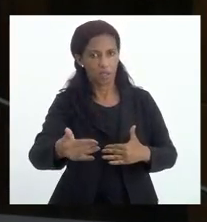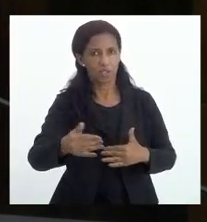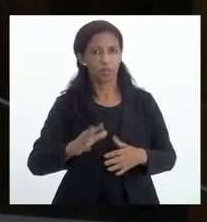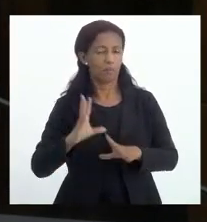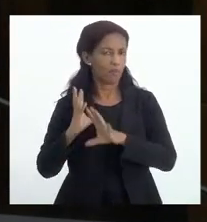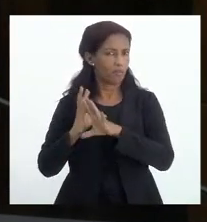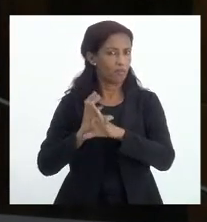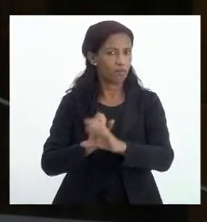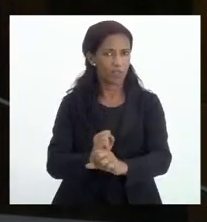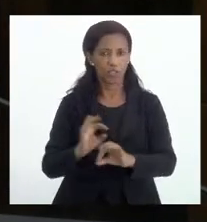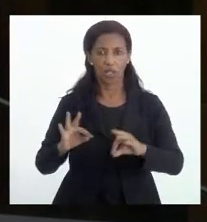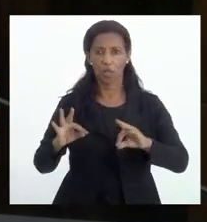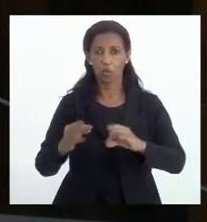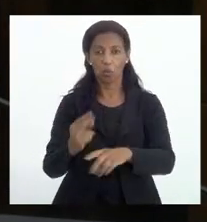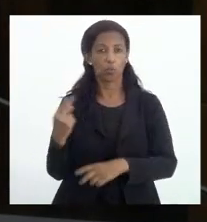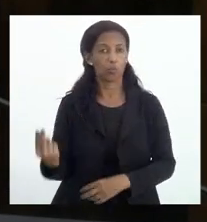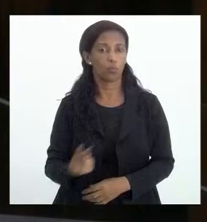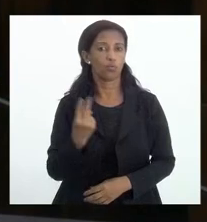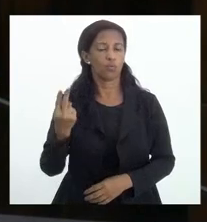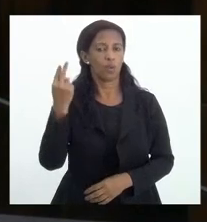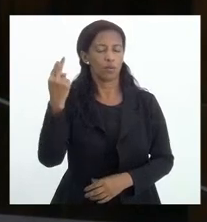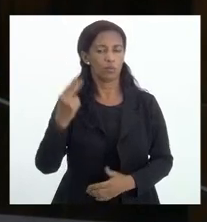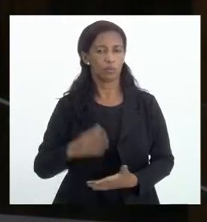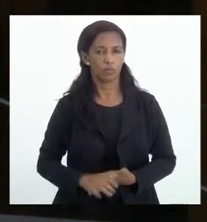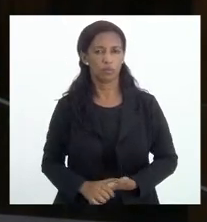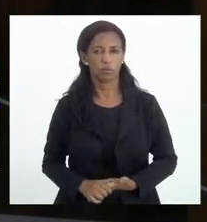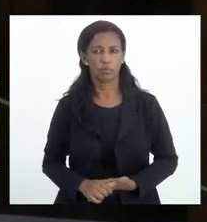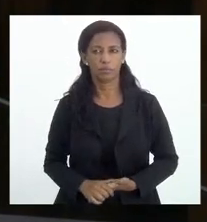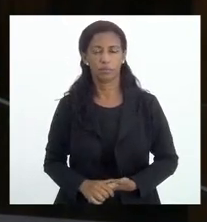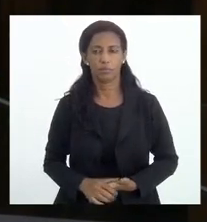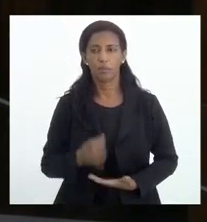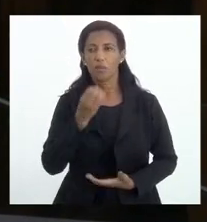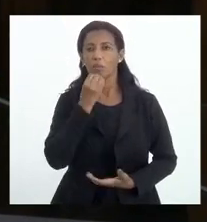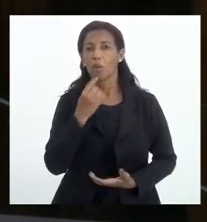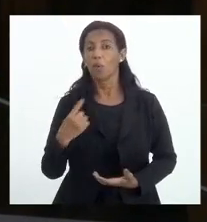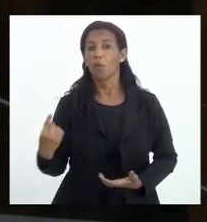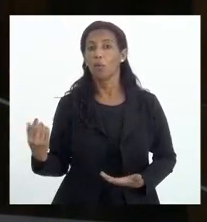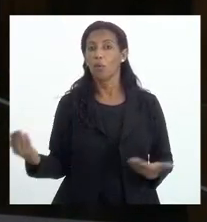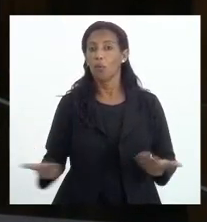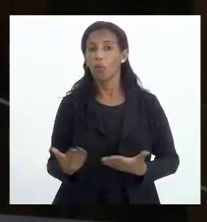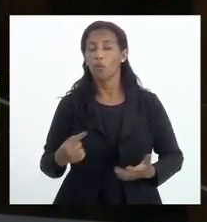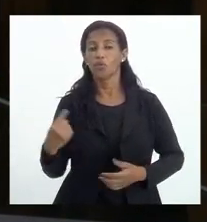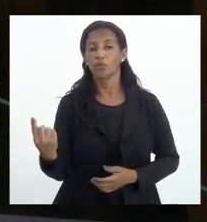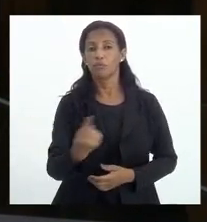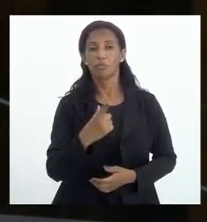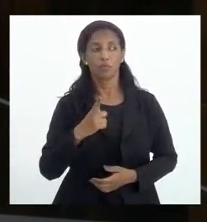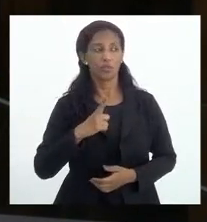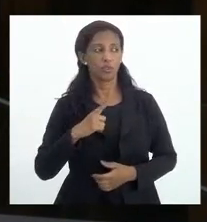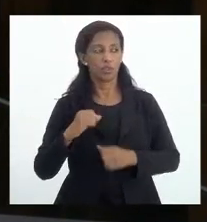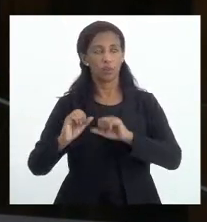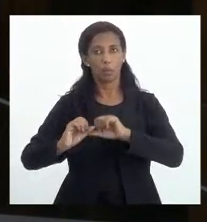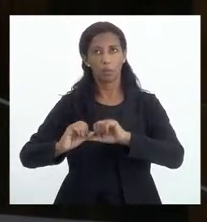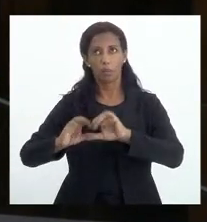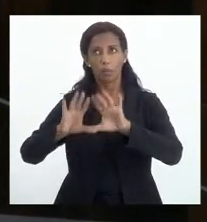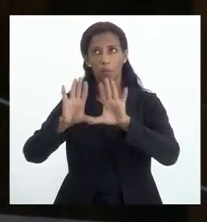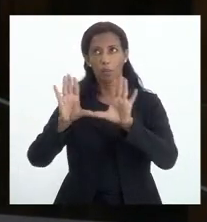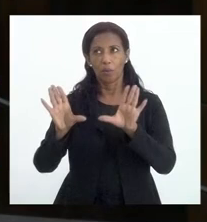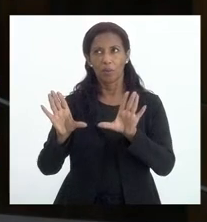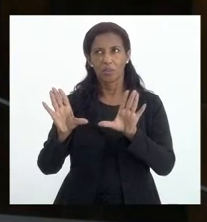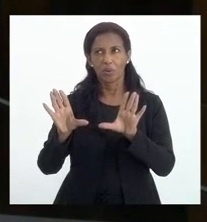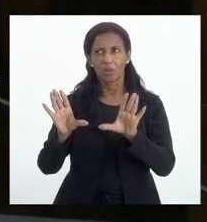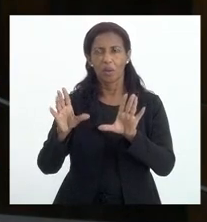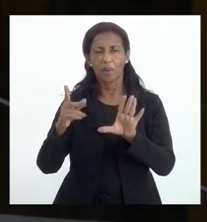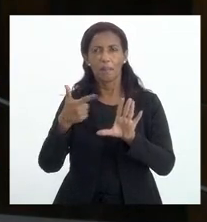fechar todo o valor empenhado do exercício. Bom, o que nós temos hoje, então? Nós temos projeções para 2021?